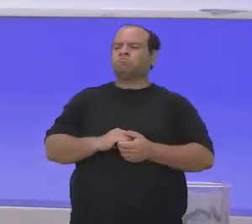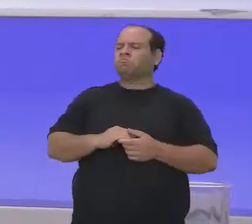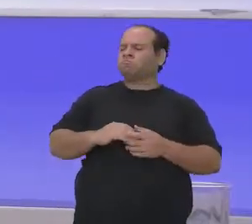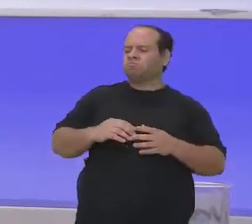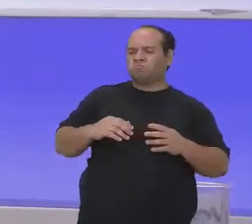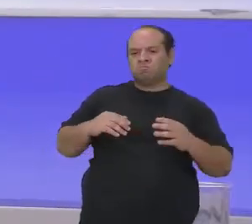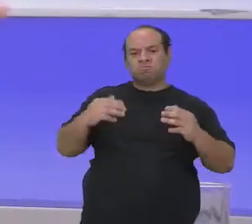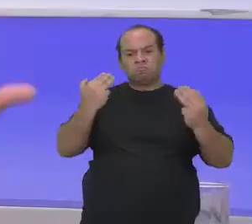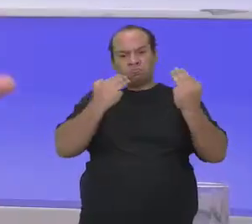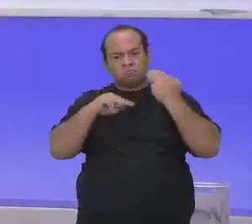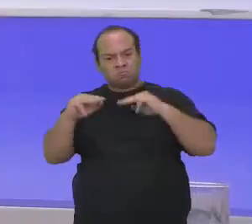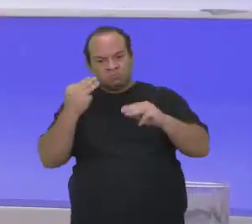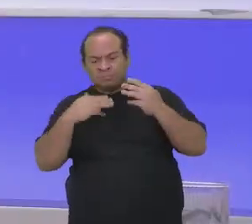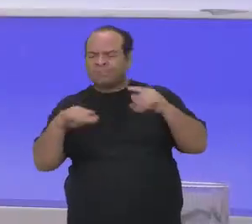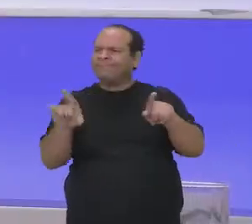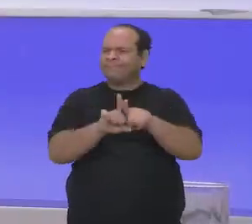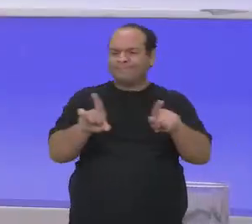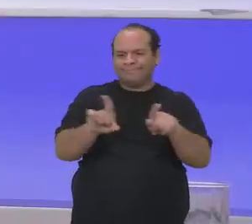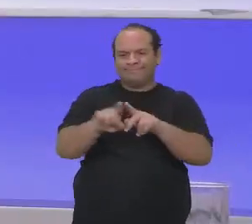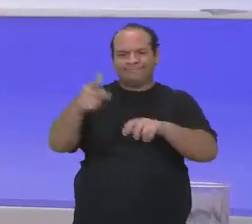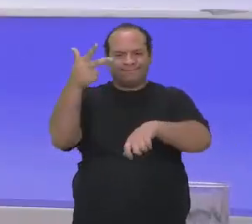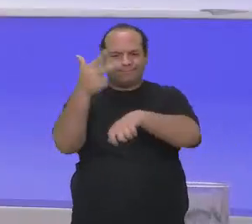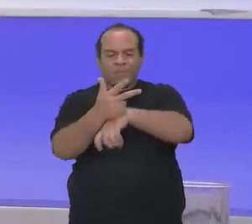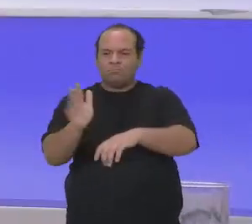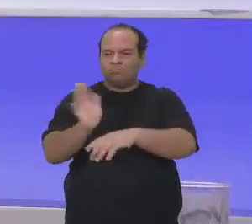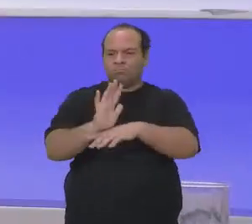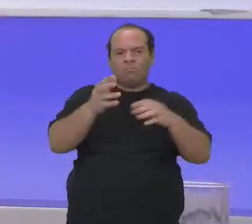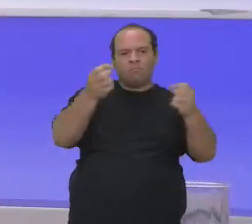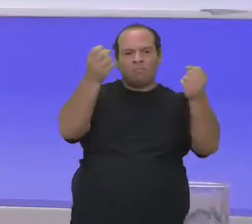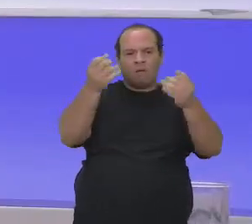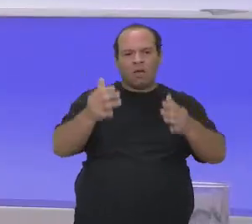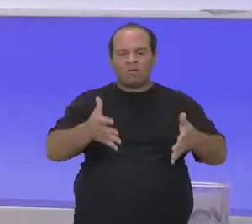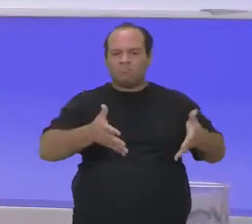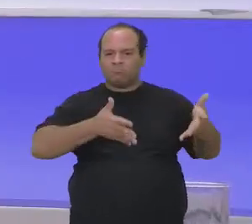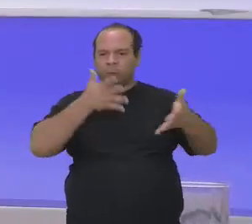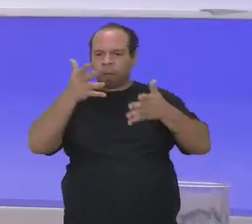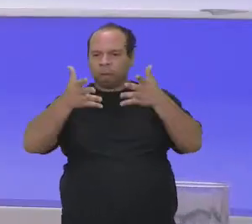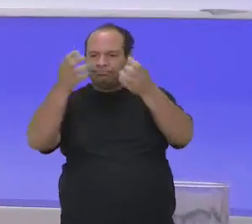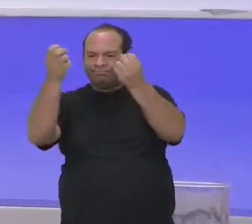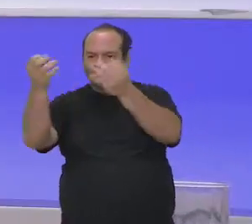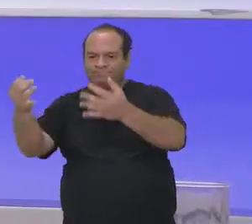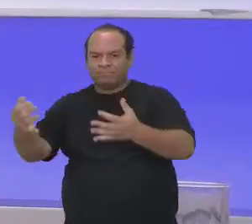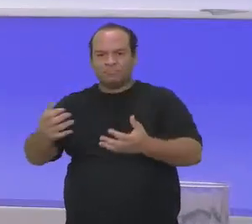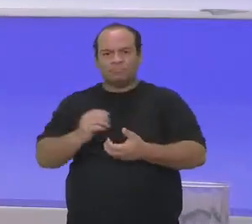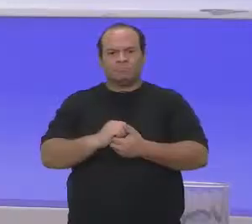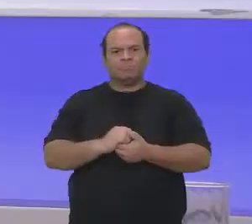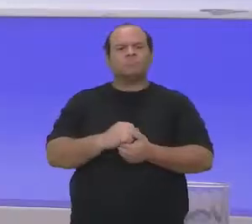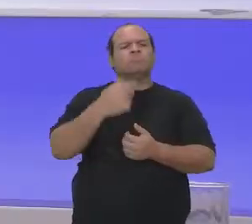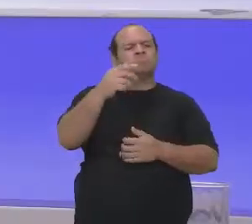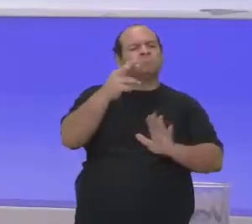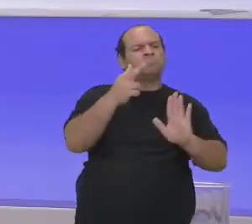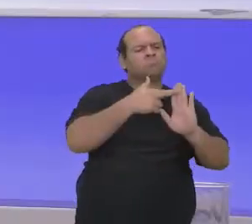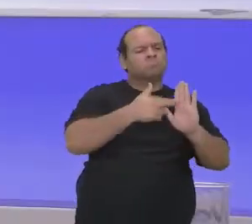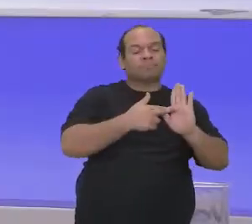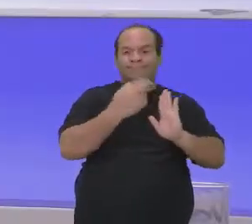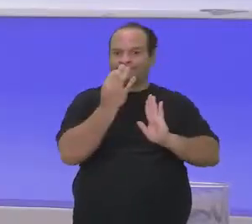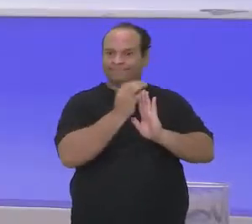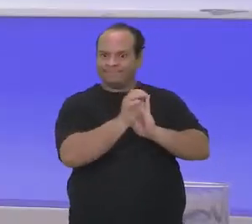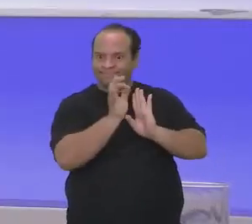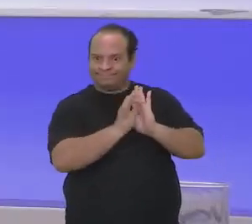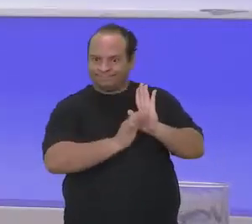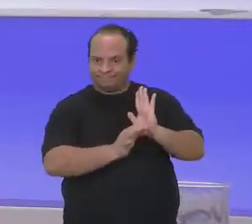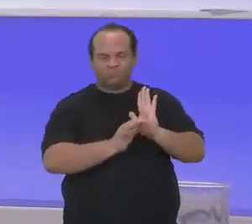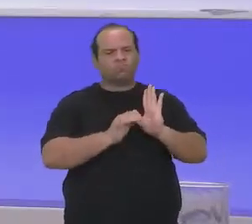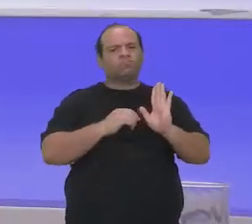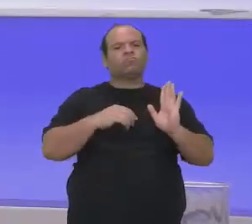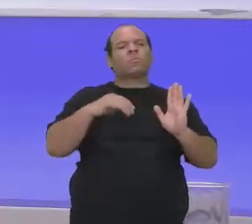propagandas e eles faziam vídeos. E nesses vídeos, a gente ensinava eles a roteirizar. Então, poxa, você vai escrever. Então, a gente